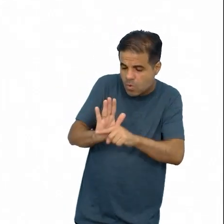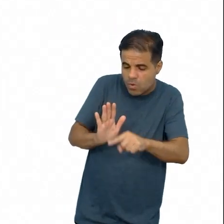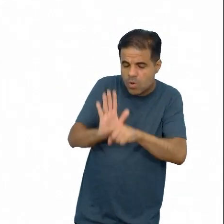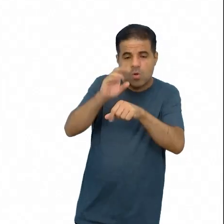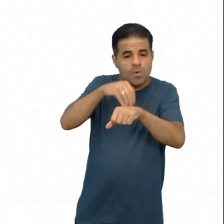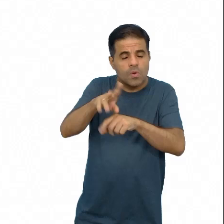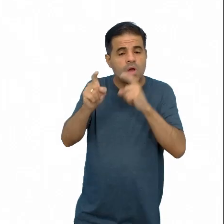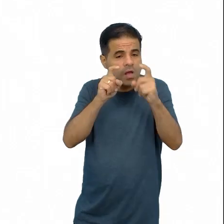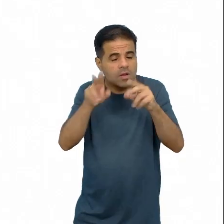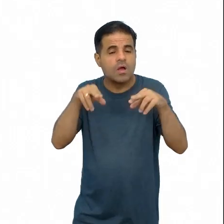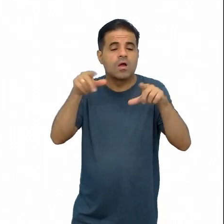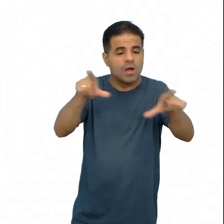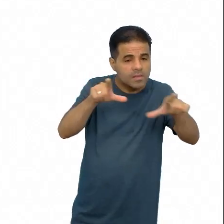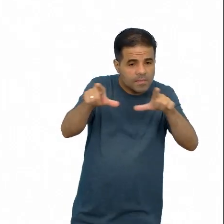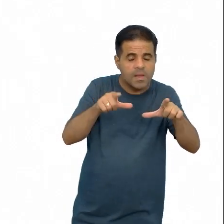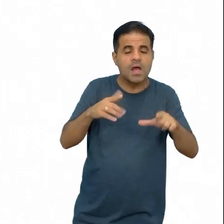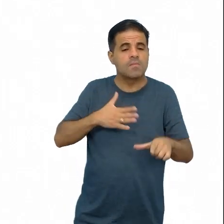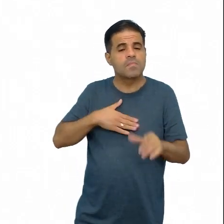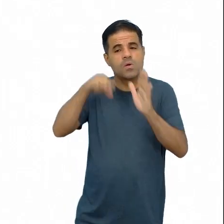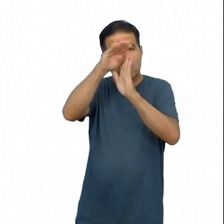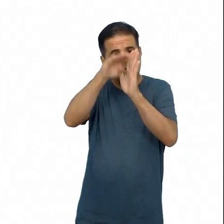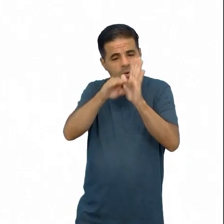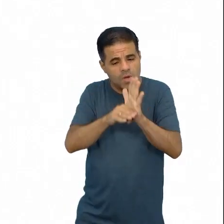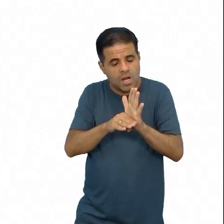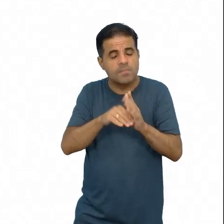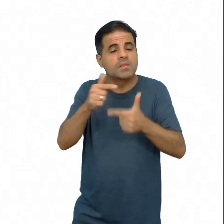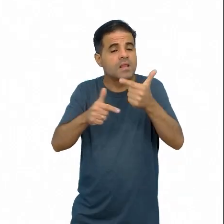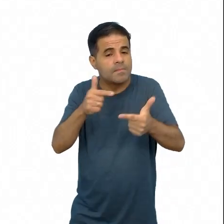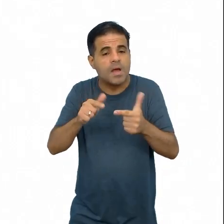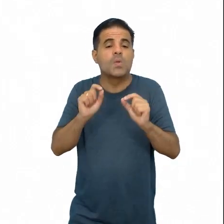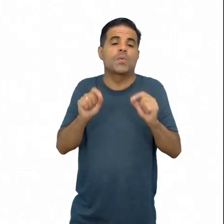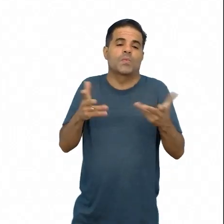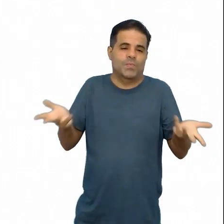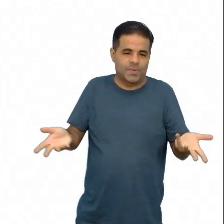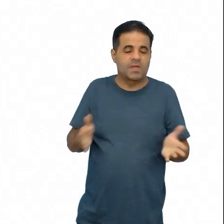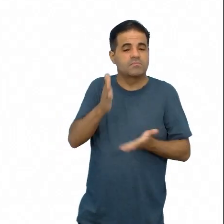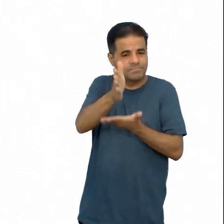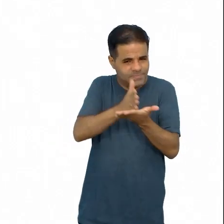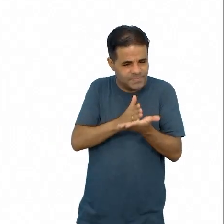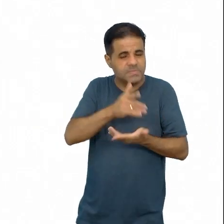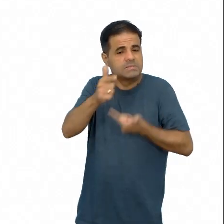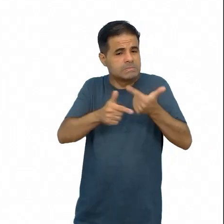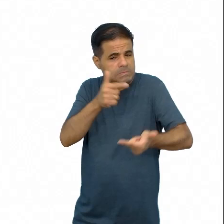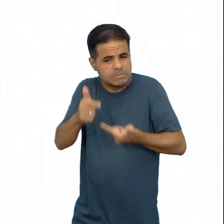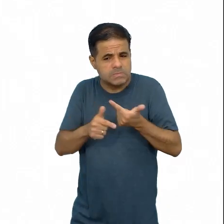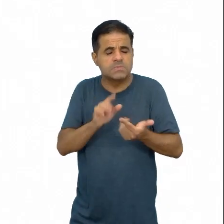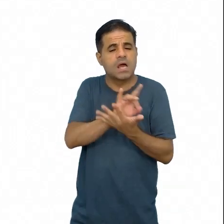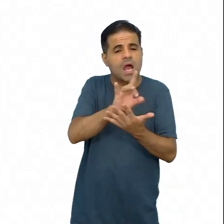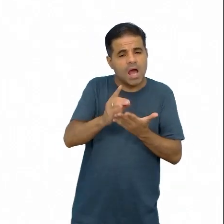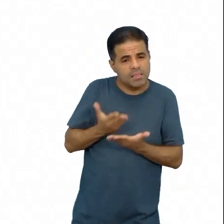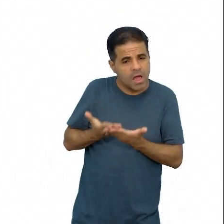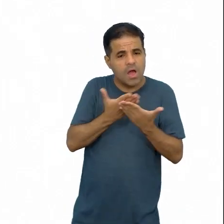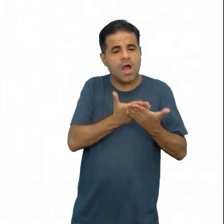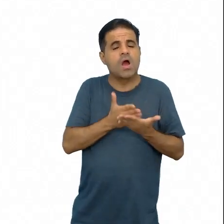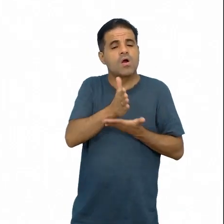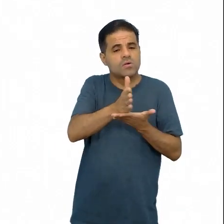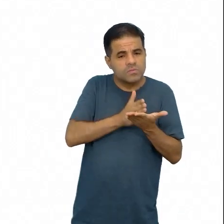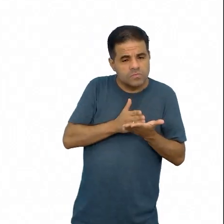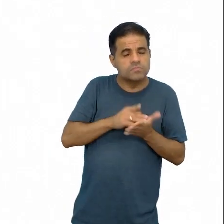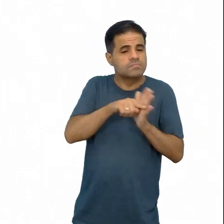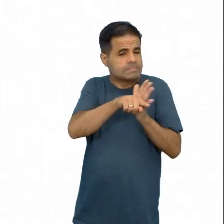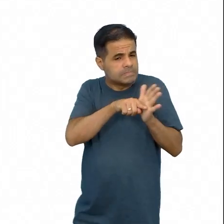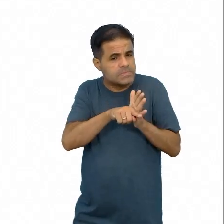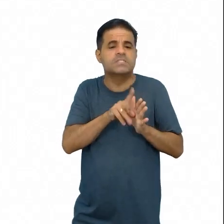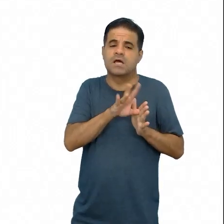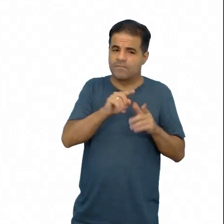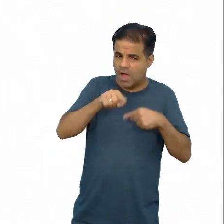cronograma de trabalho? O que vai ter nesse meu cronograma de trabalho, né? Vamos fazer as divisões do trabalho, ou seja, o que cada um vai fazer na parte de pesquisa, se